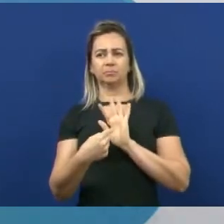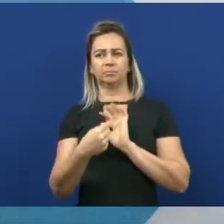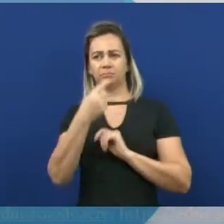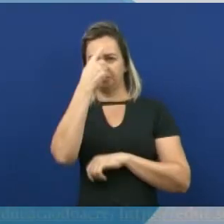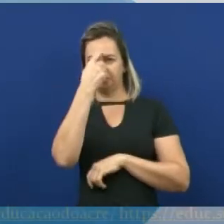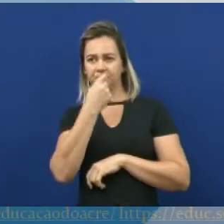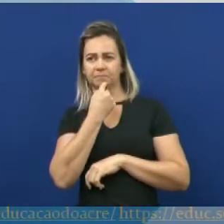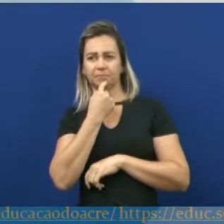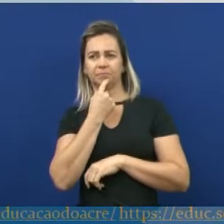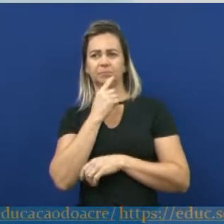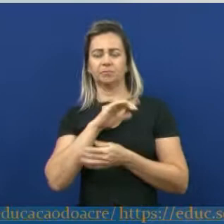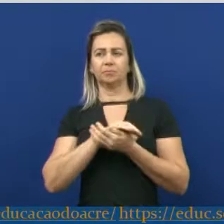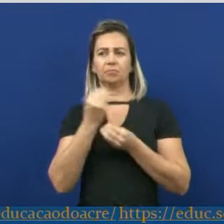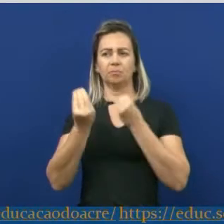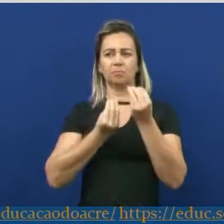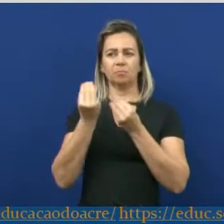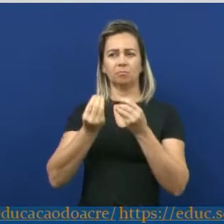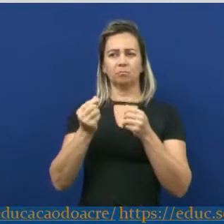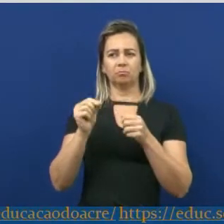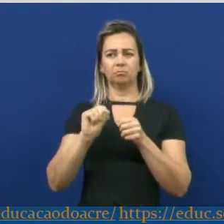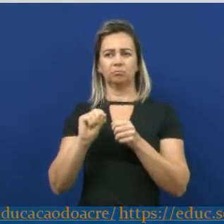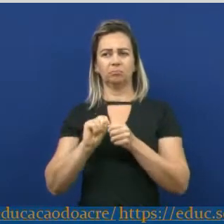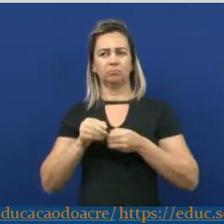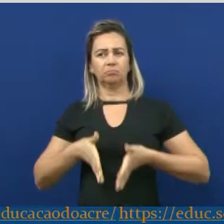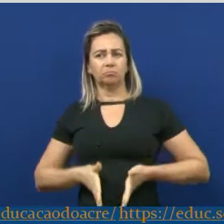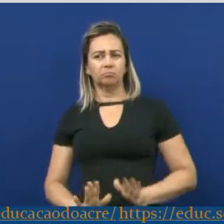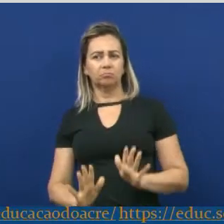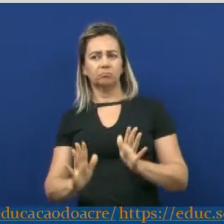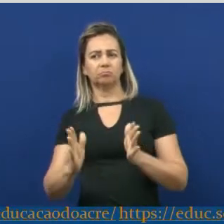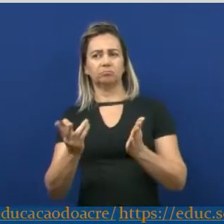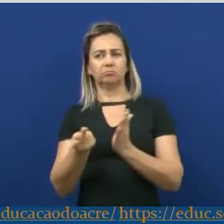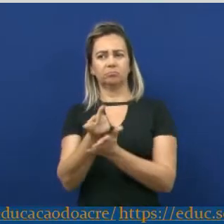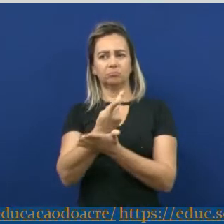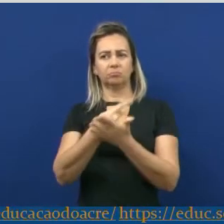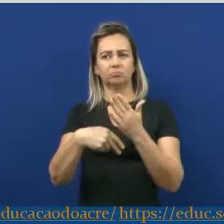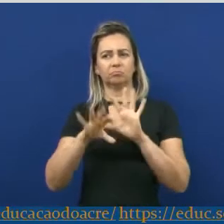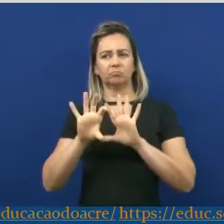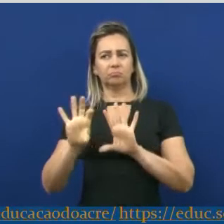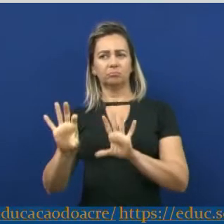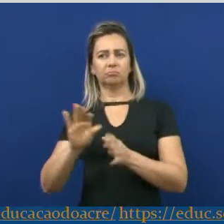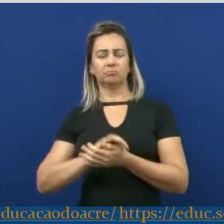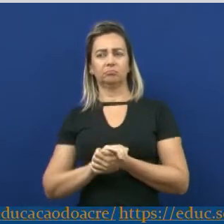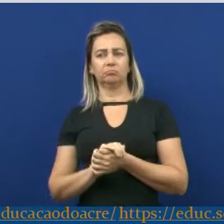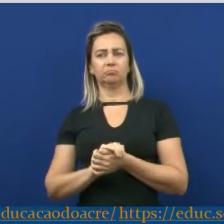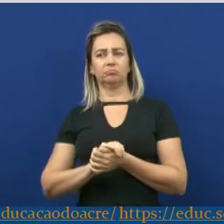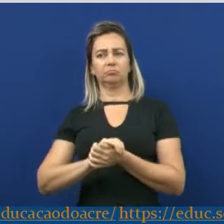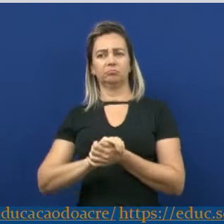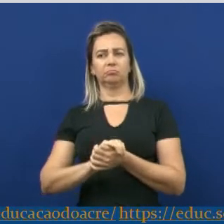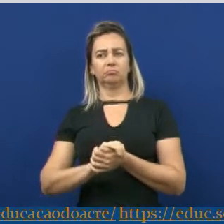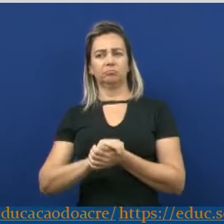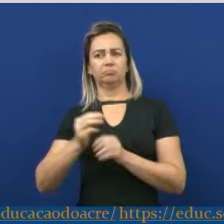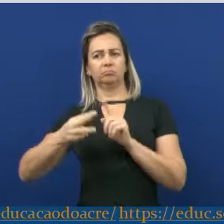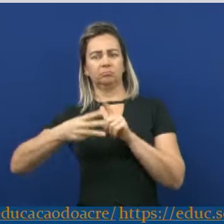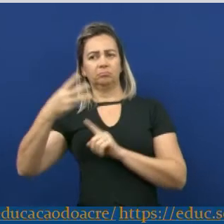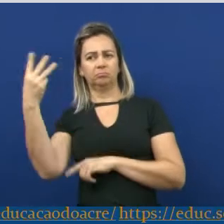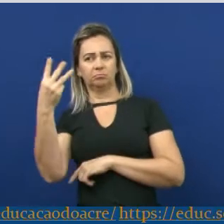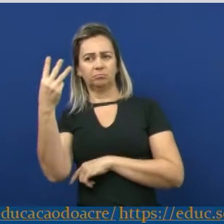Olha só na tela, o nascimento da arte de massa. Esses teóricos, eles vão dizer o